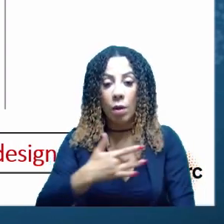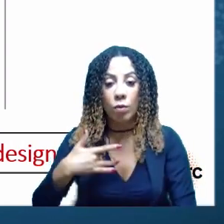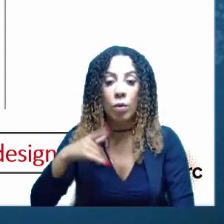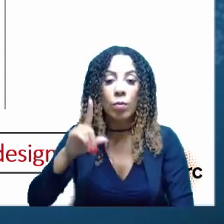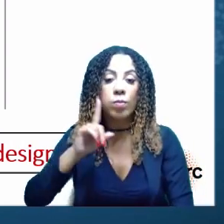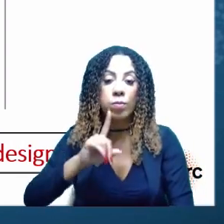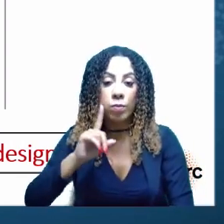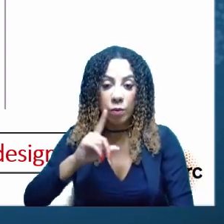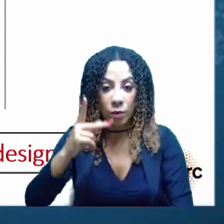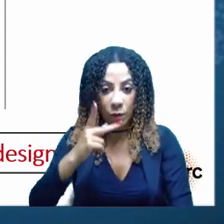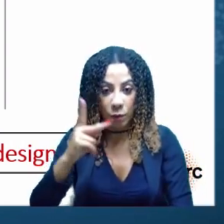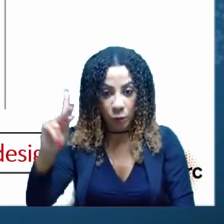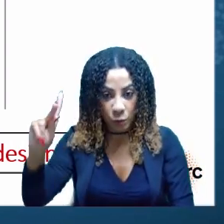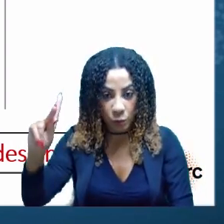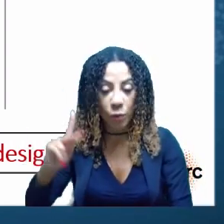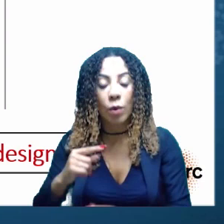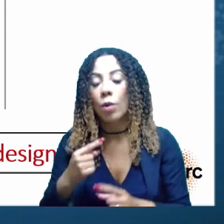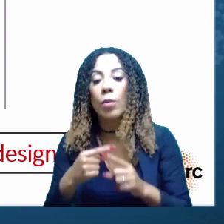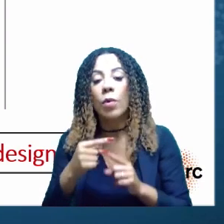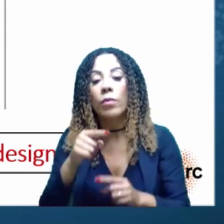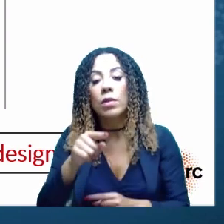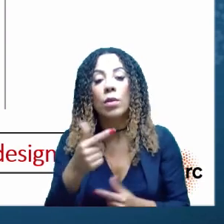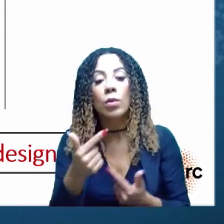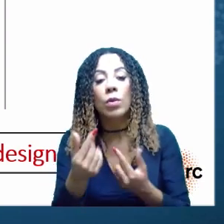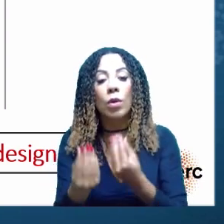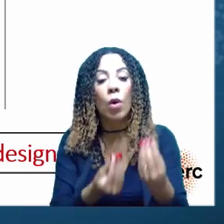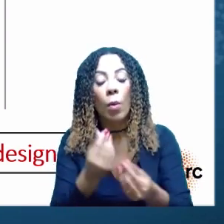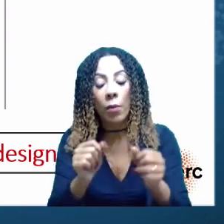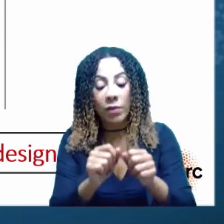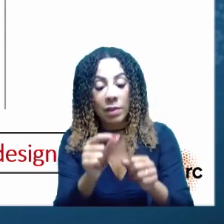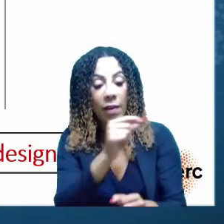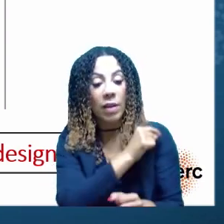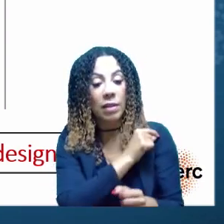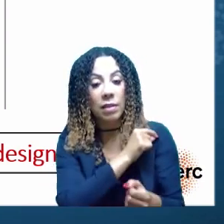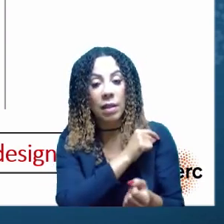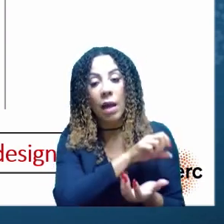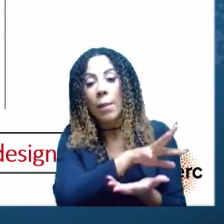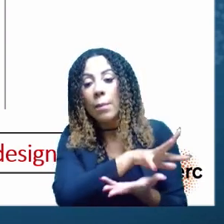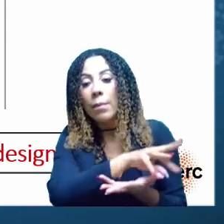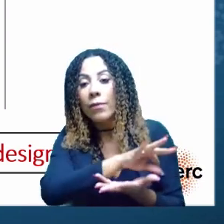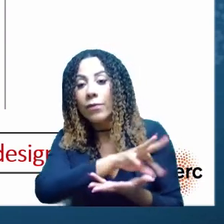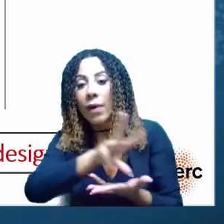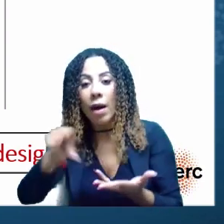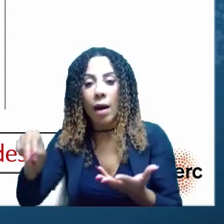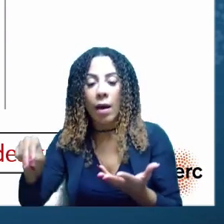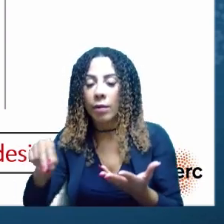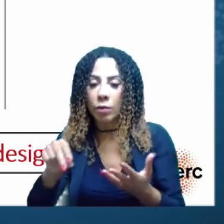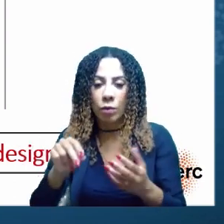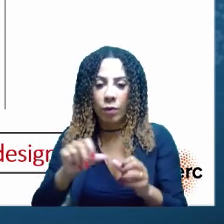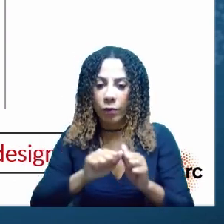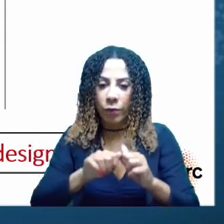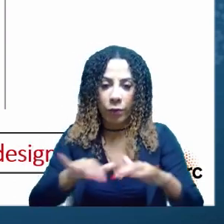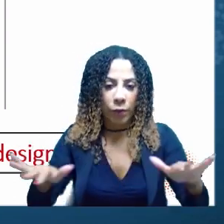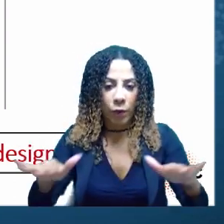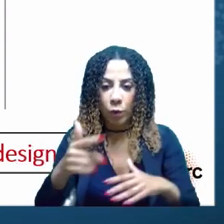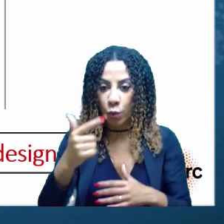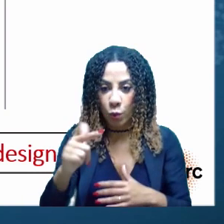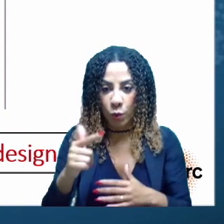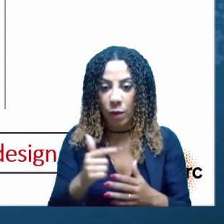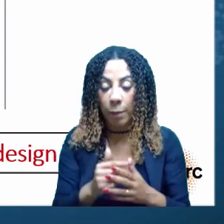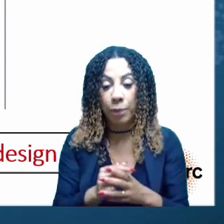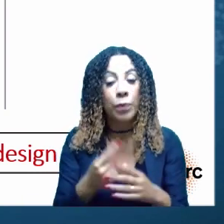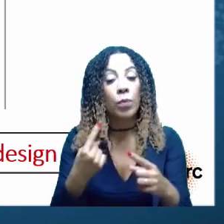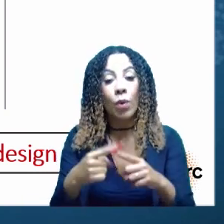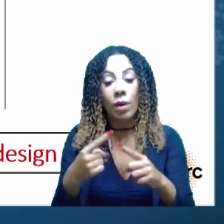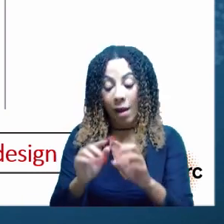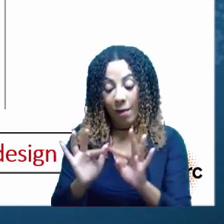pode fazer vacinas para centenas de vírus. Não existe um protótipo único para vacinas. Basicamente, as famílias de vírus